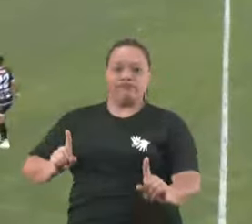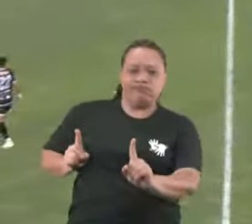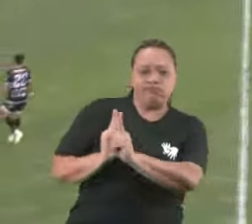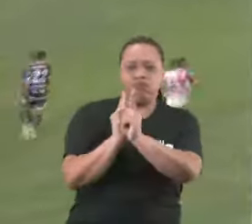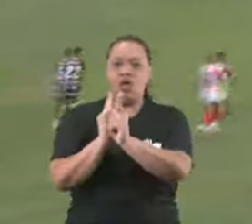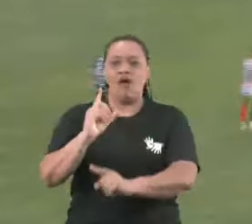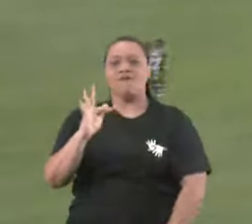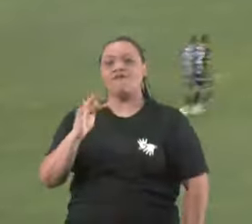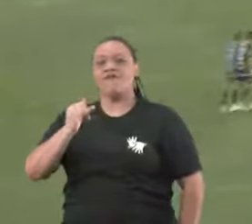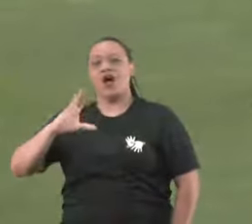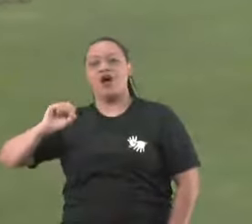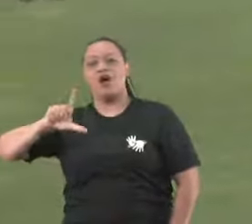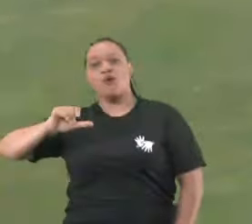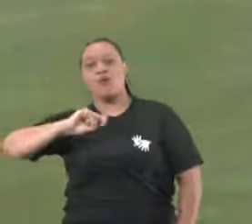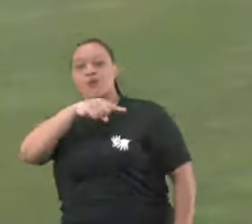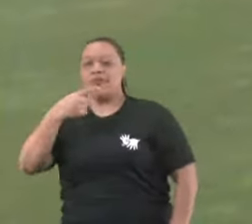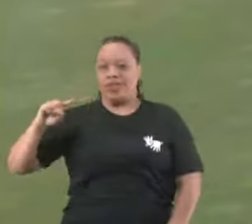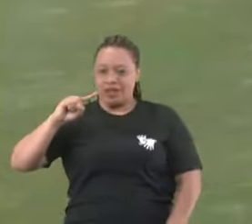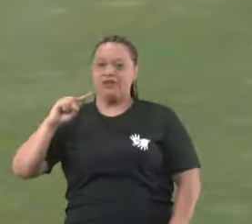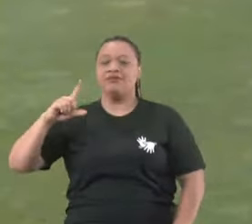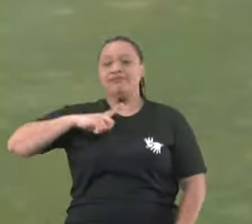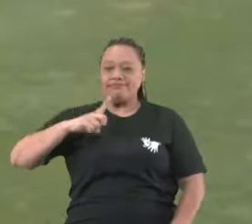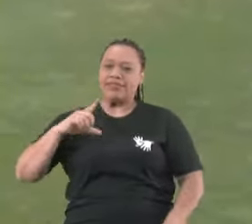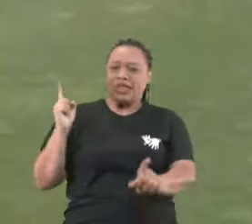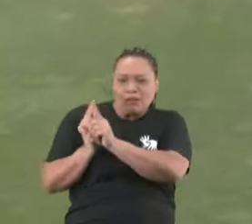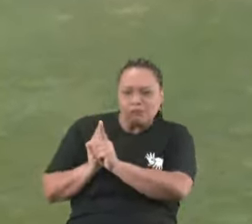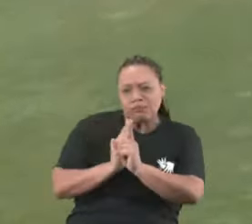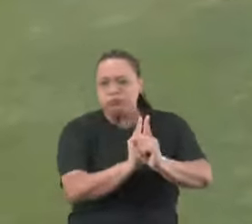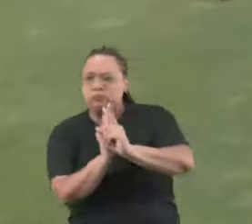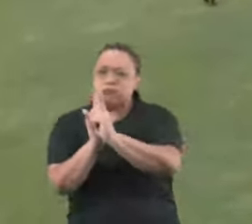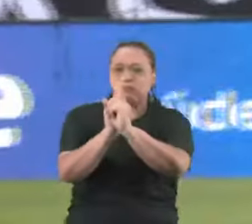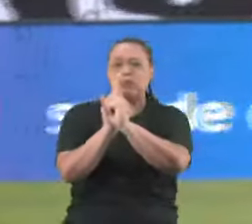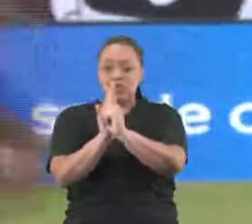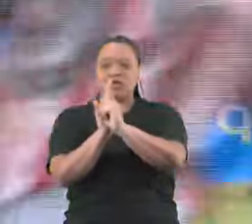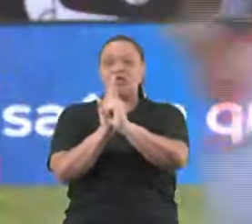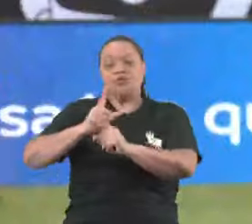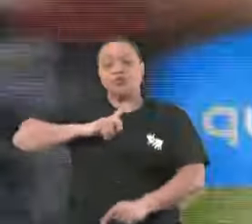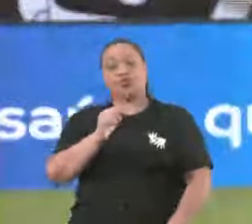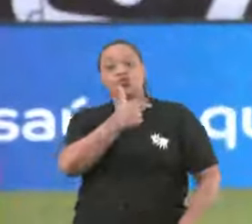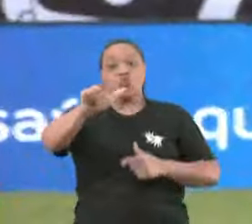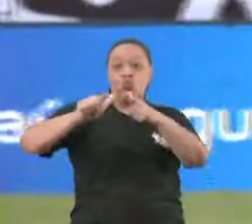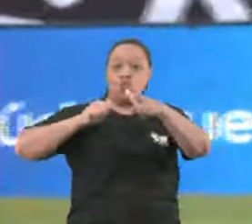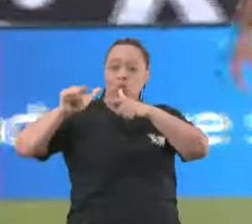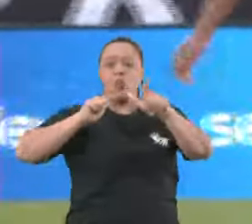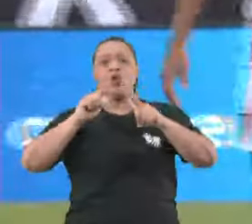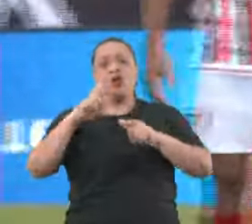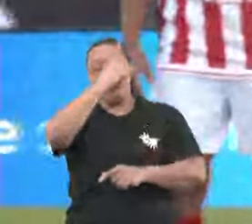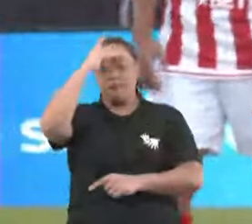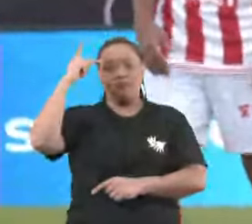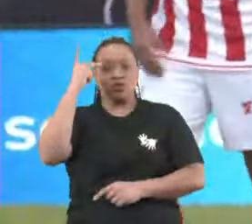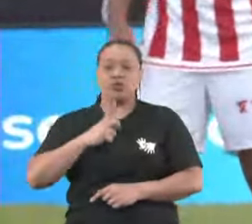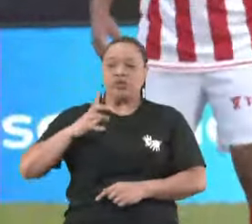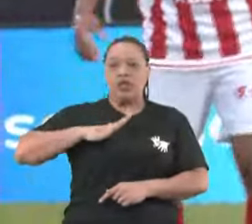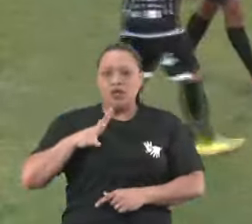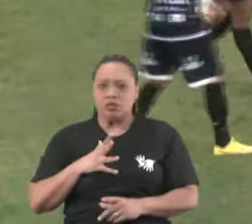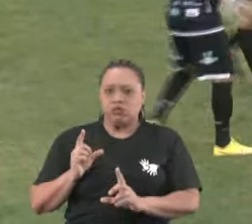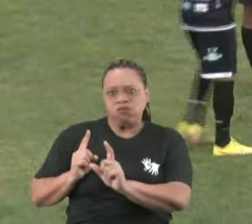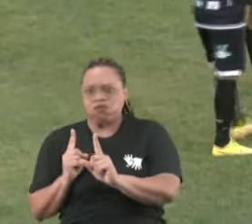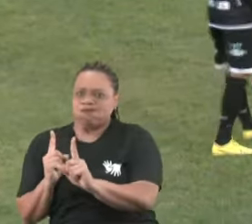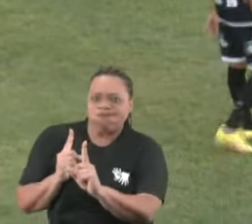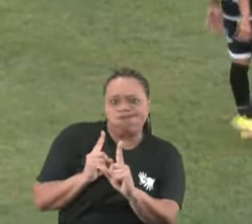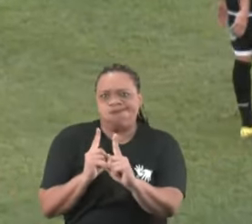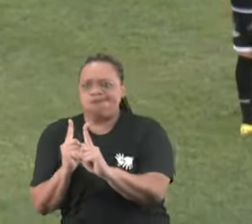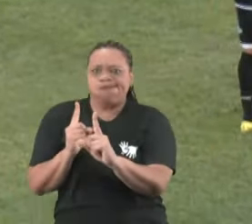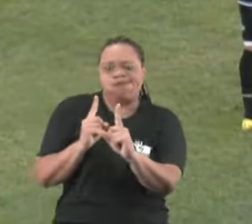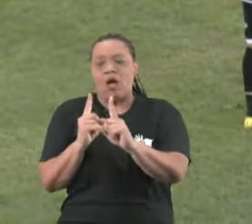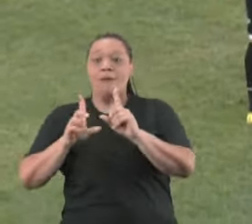Caio César faz a marcação por setor, no outro lado de campo, é o cara que sai à caça, mas